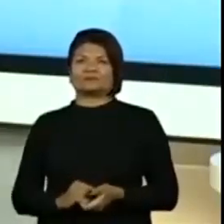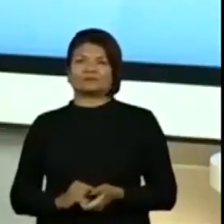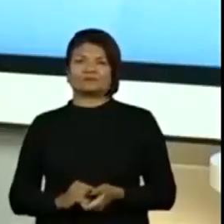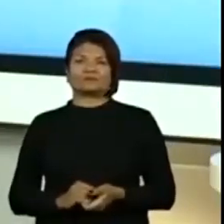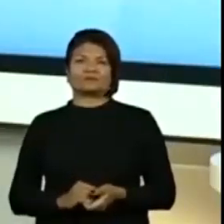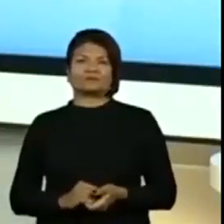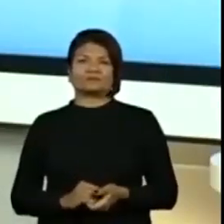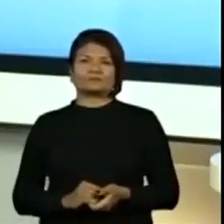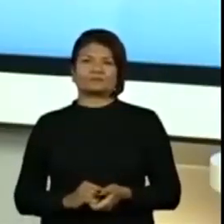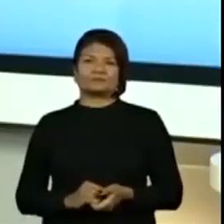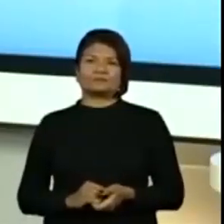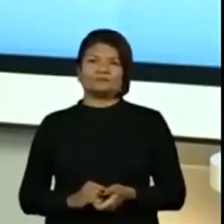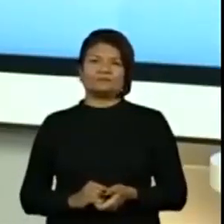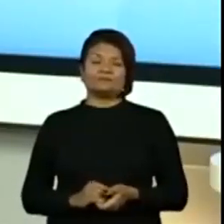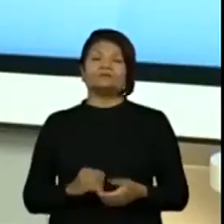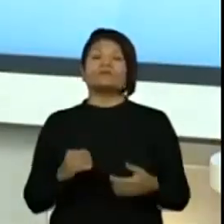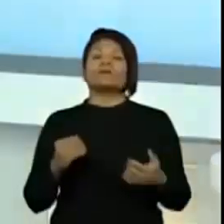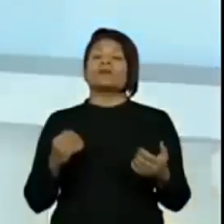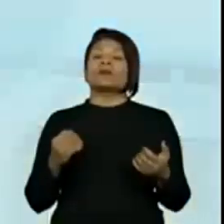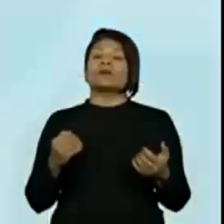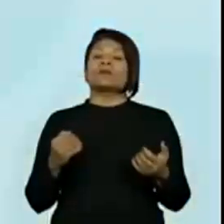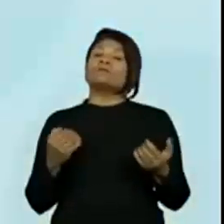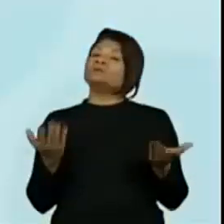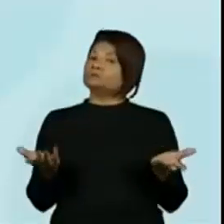Olha lá.